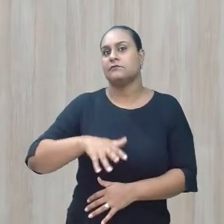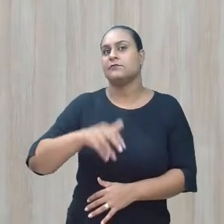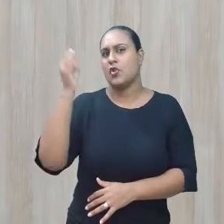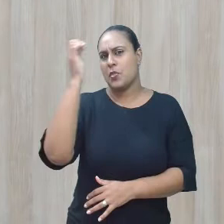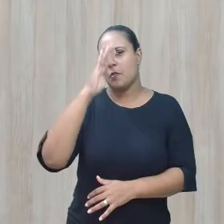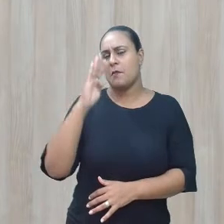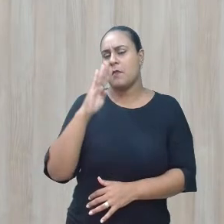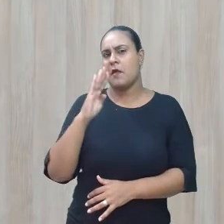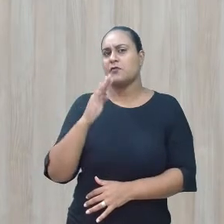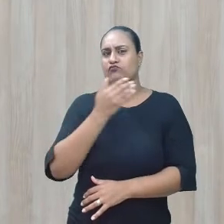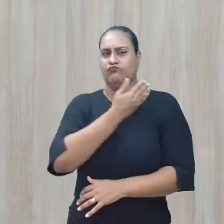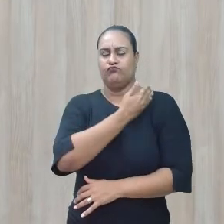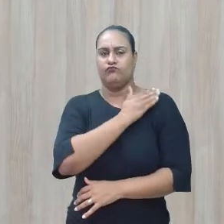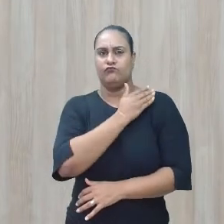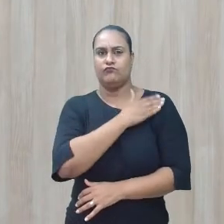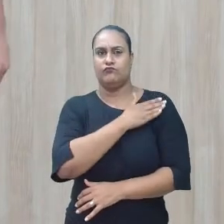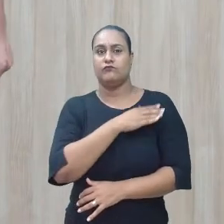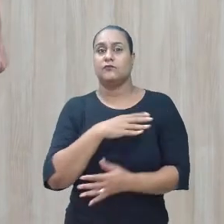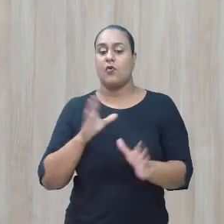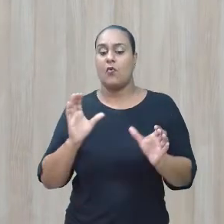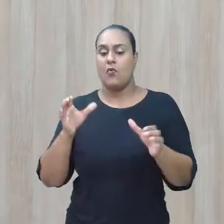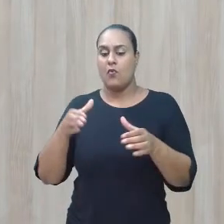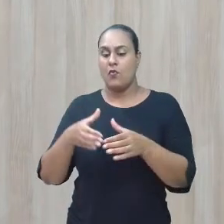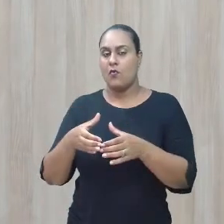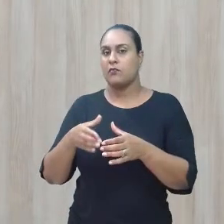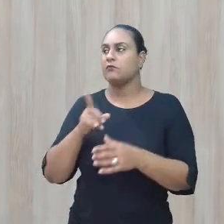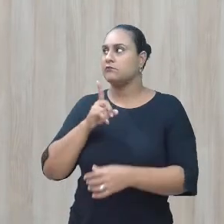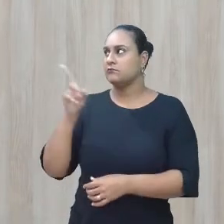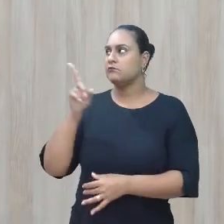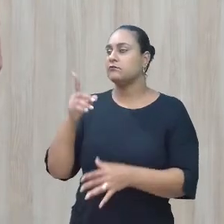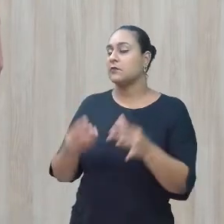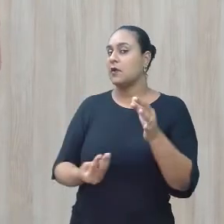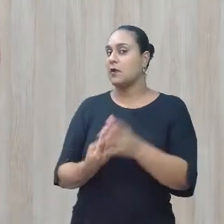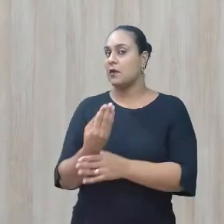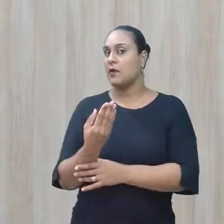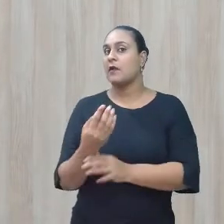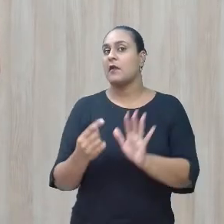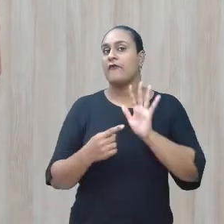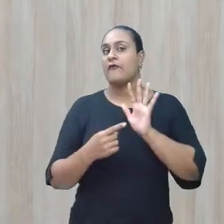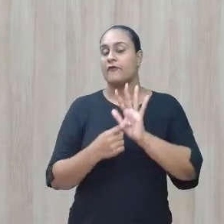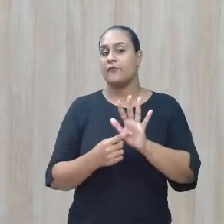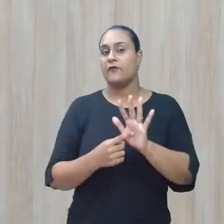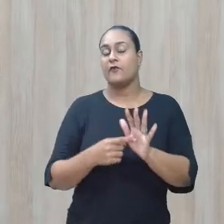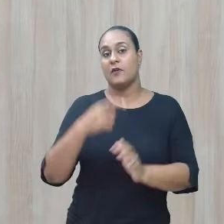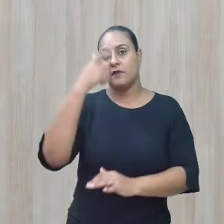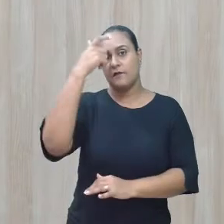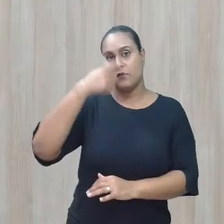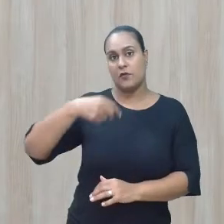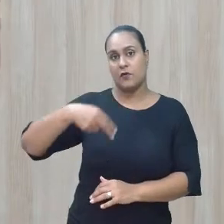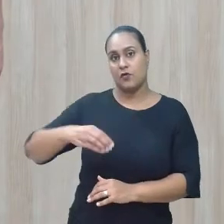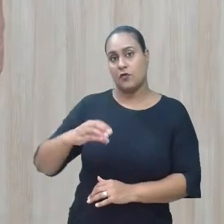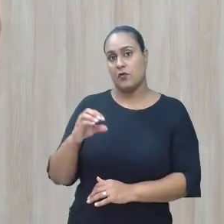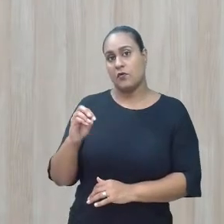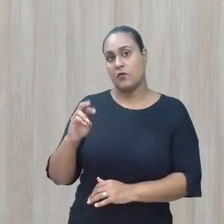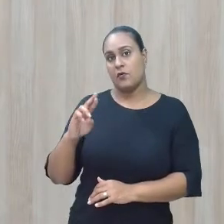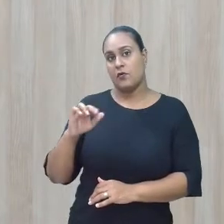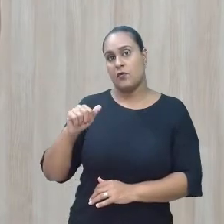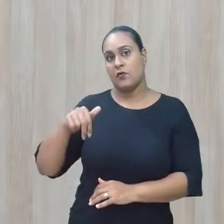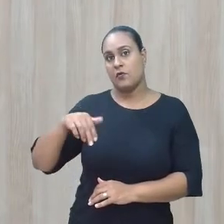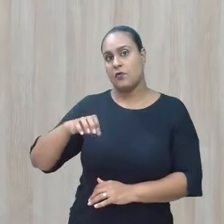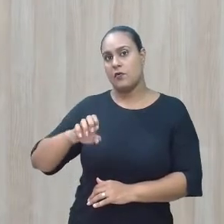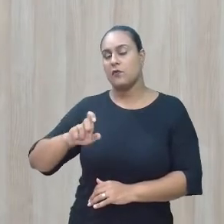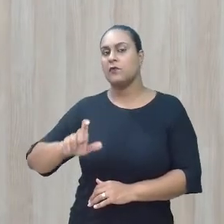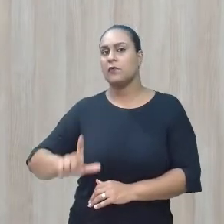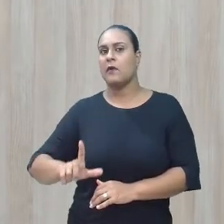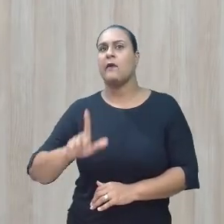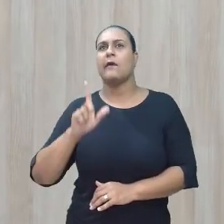Então, a Guarda Nacional surge basicamente em torno disso, e a figura do coronel vai ter um papel central, porque era ele que vai armar,